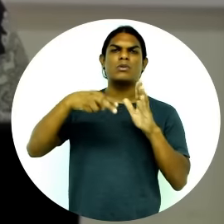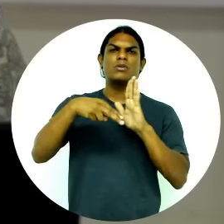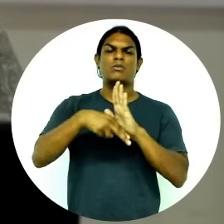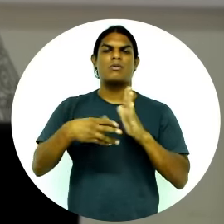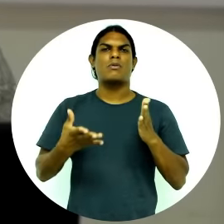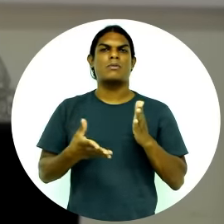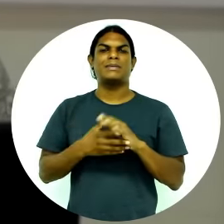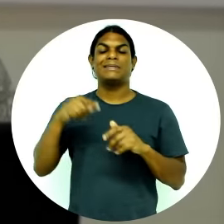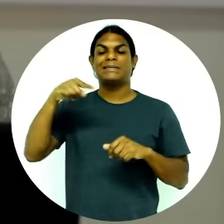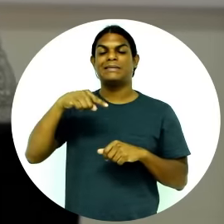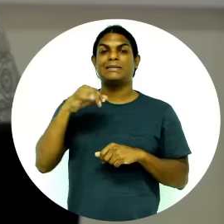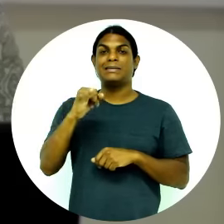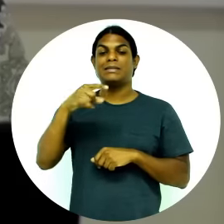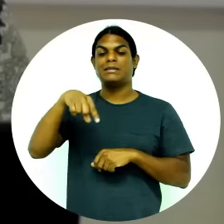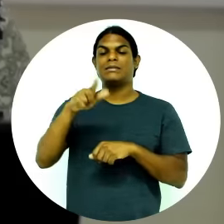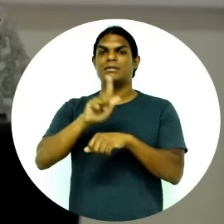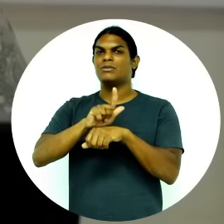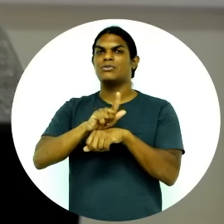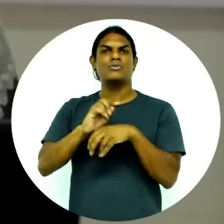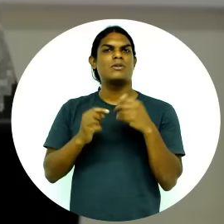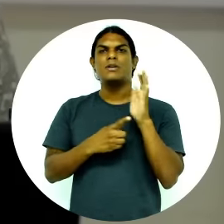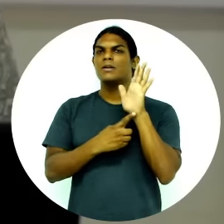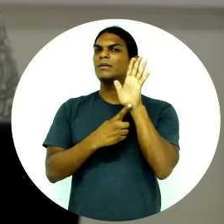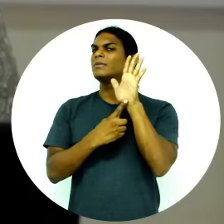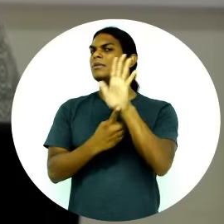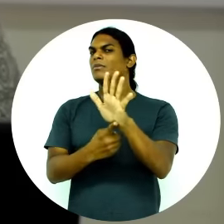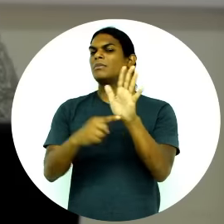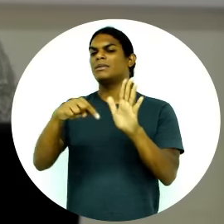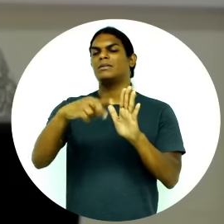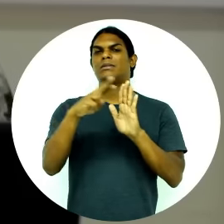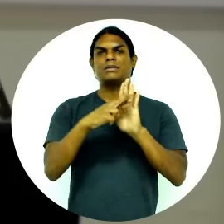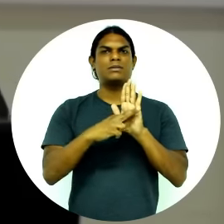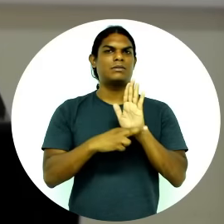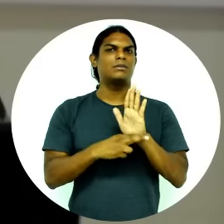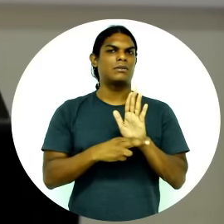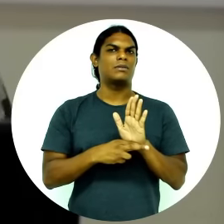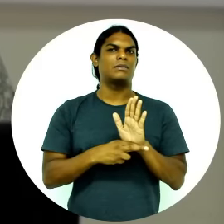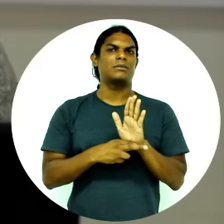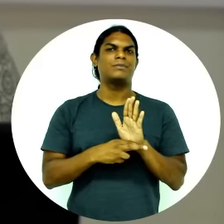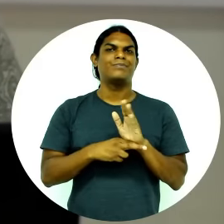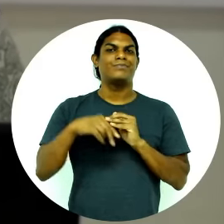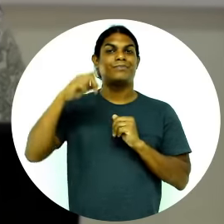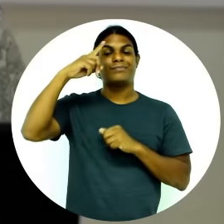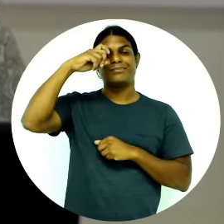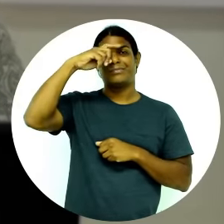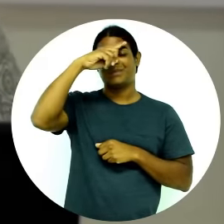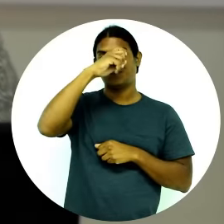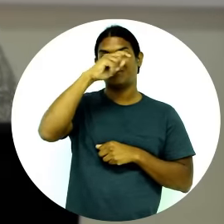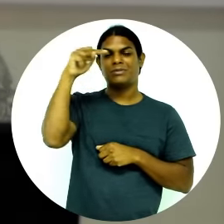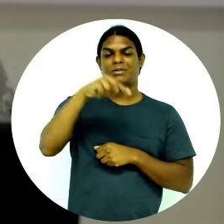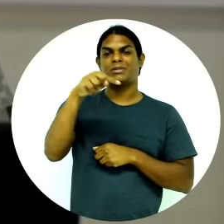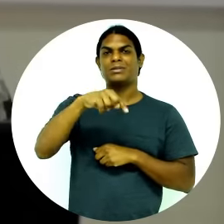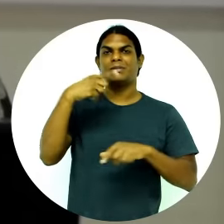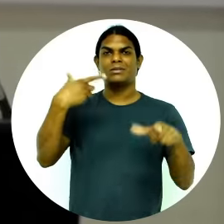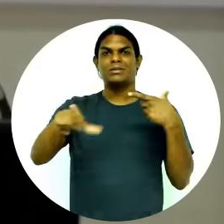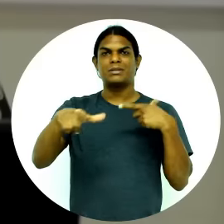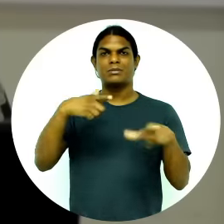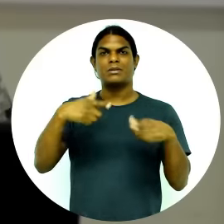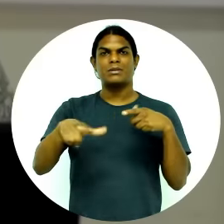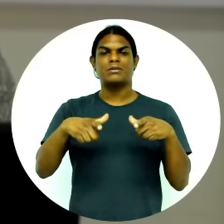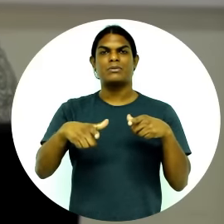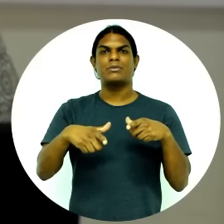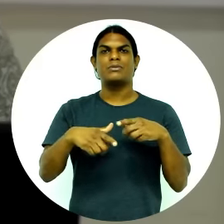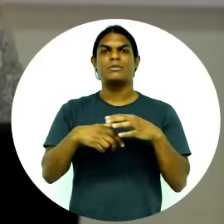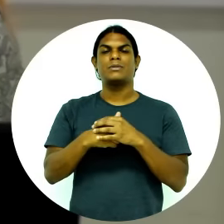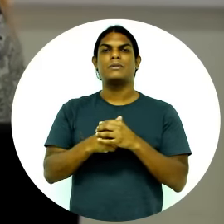significa dizer que esse gestor precisa fornecer ao seu avaliado alguns critérios que são essenciais para o desempenho